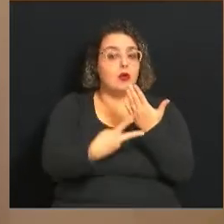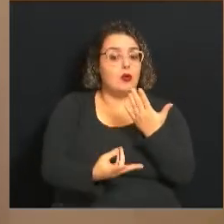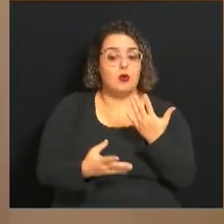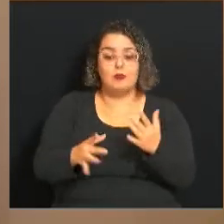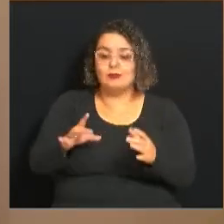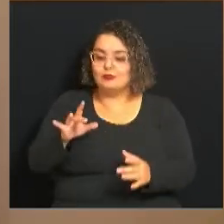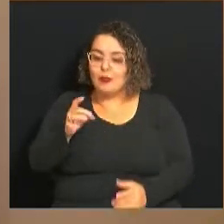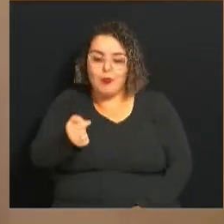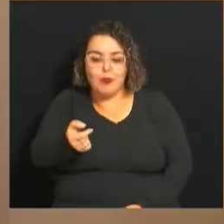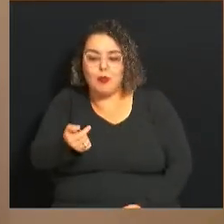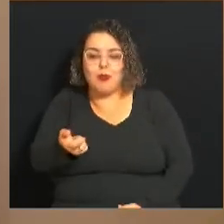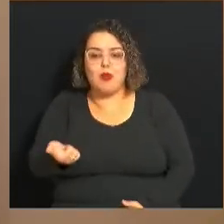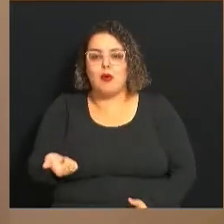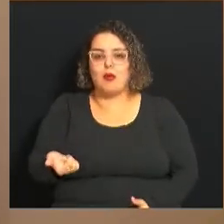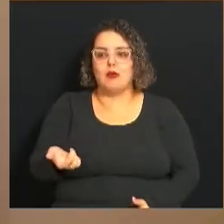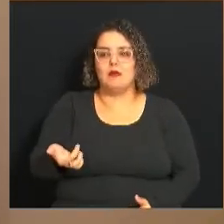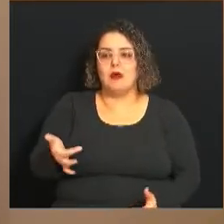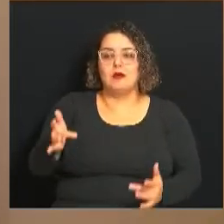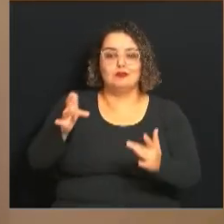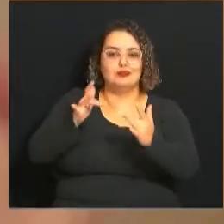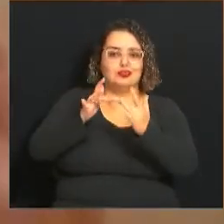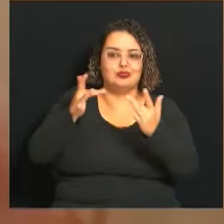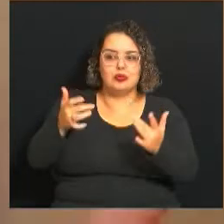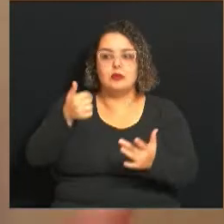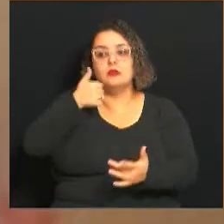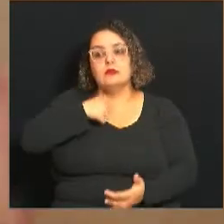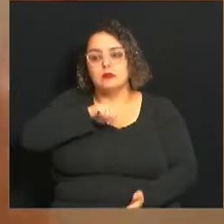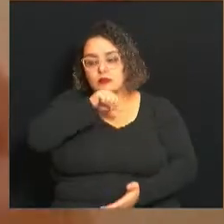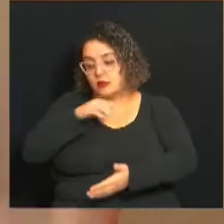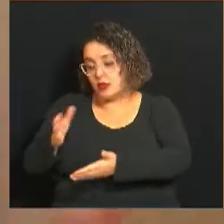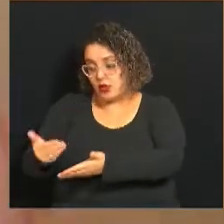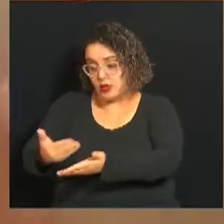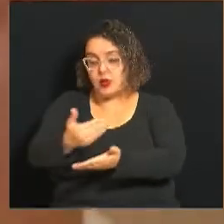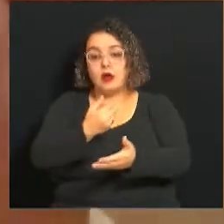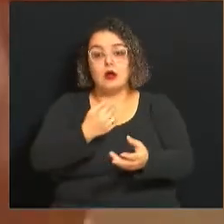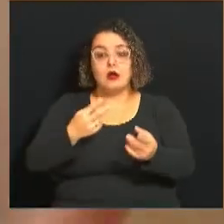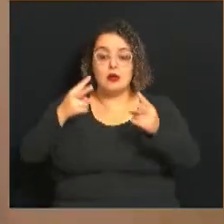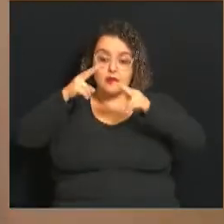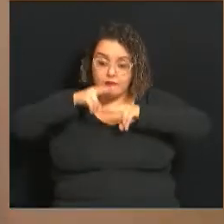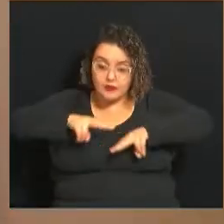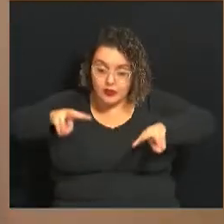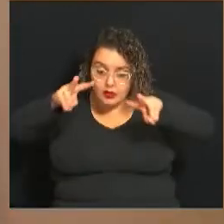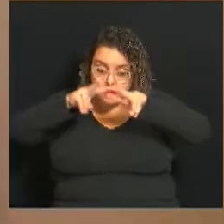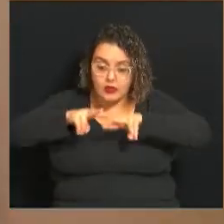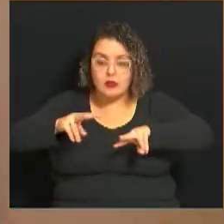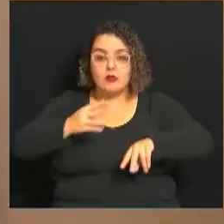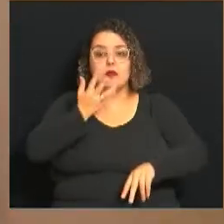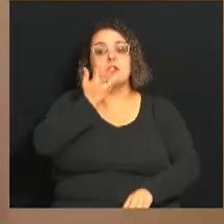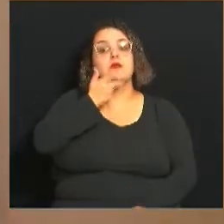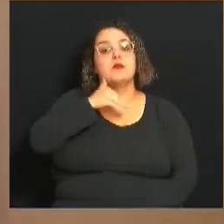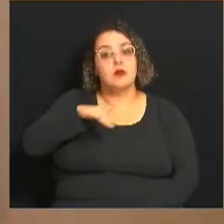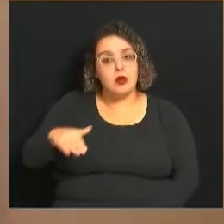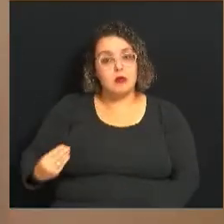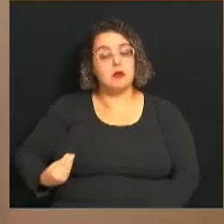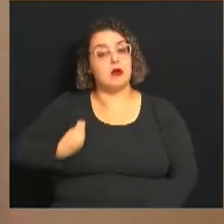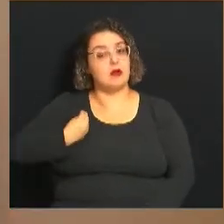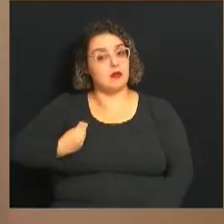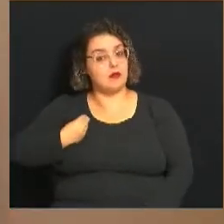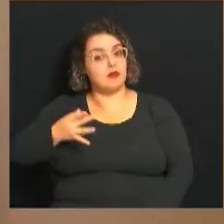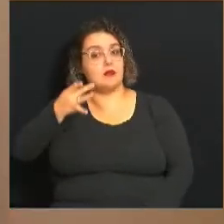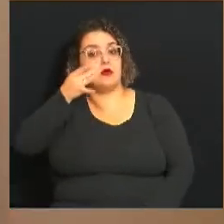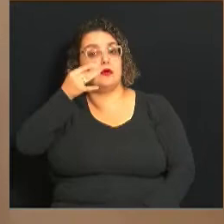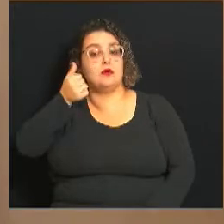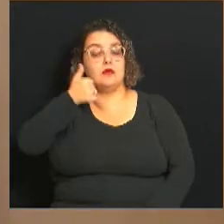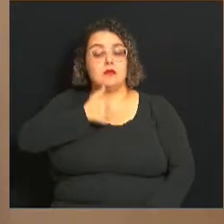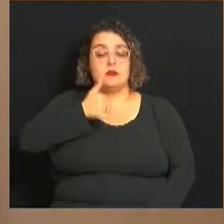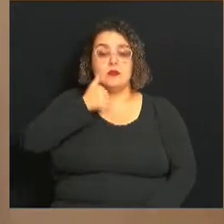Tá aí esse projeto das mães acolhedoras, quer dizer, enxergam a necessidade dessas crianças terem uma presença materna, terem uma mulher